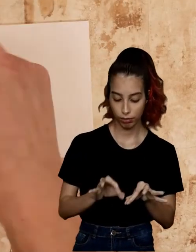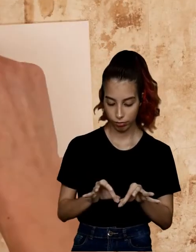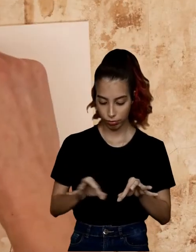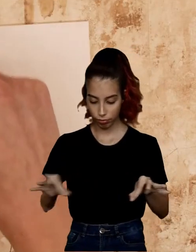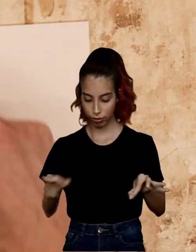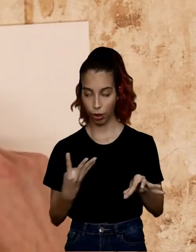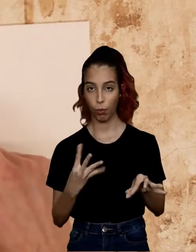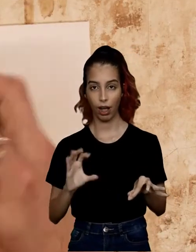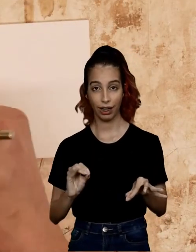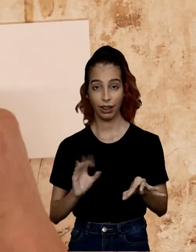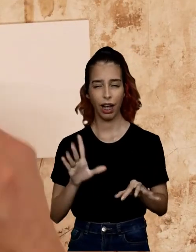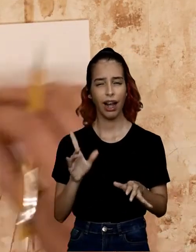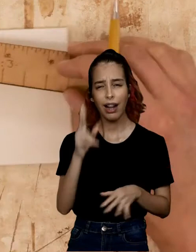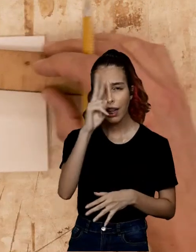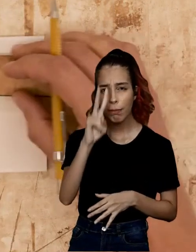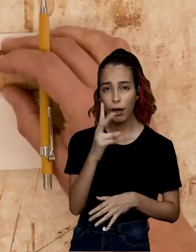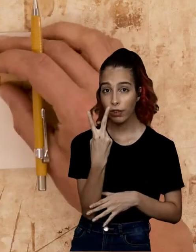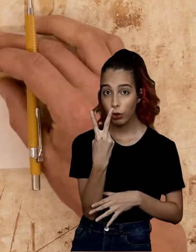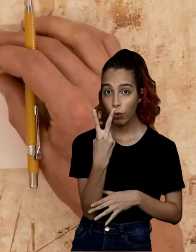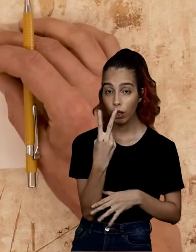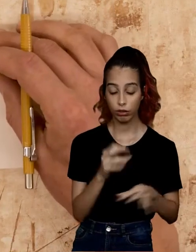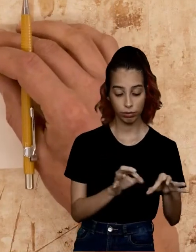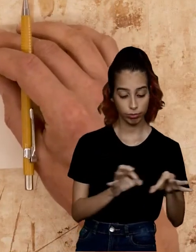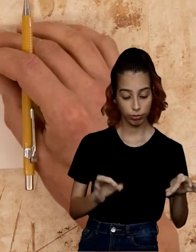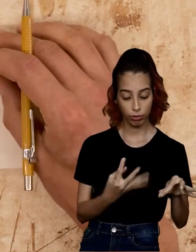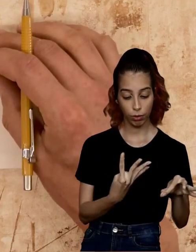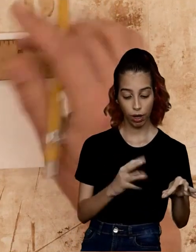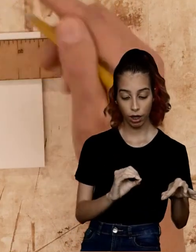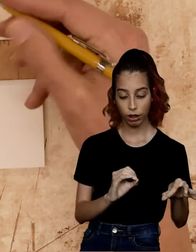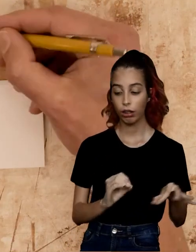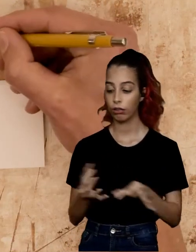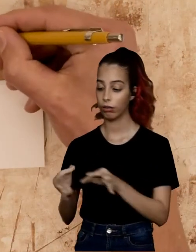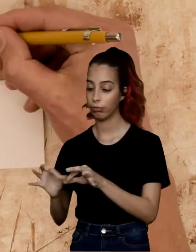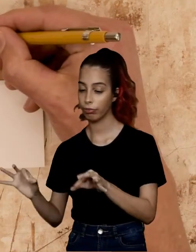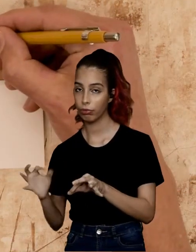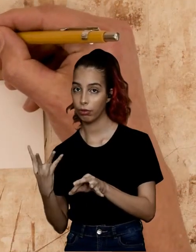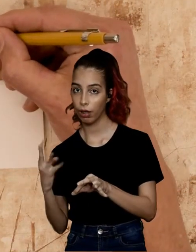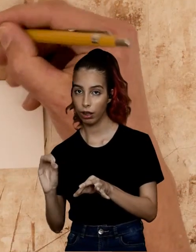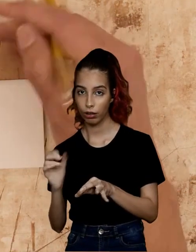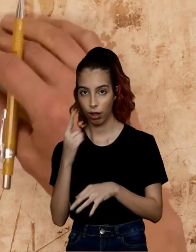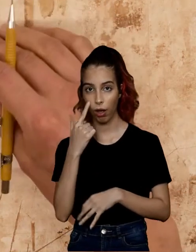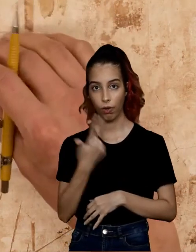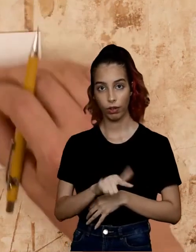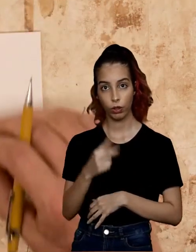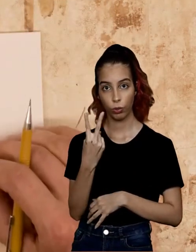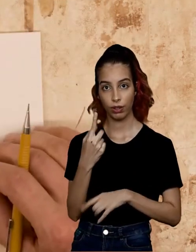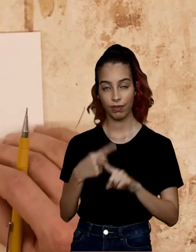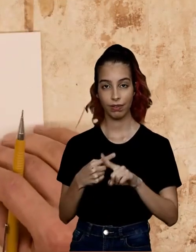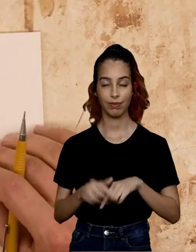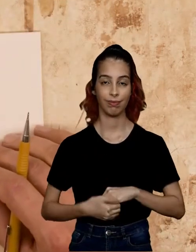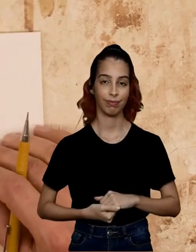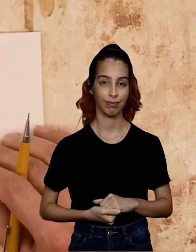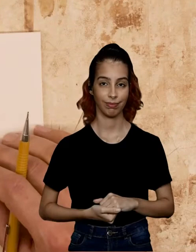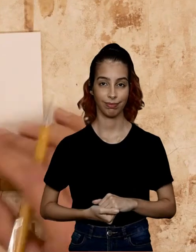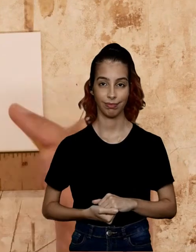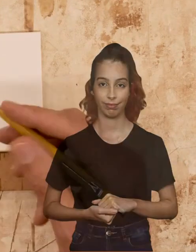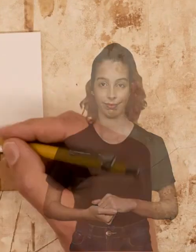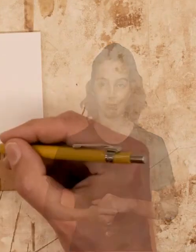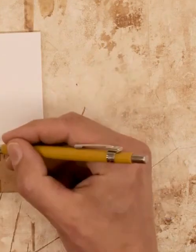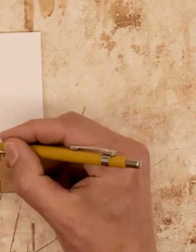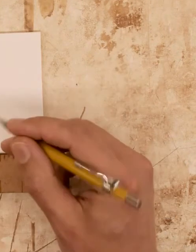ó, no 40, e vou marcar de novo mais 40, e assim eu tenho duas